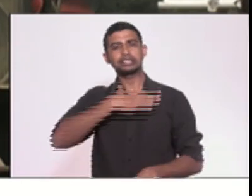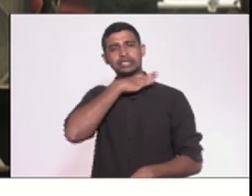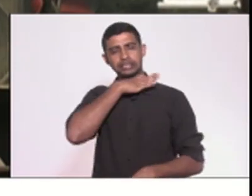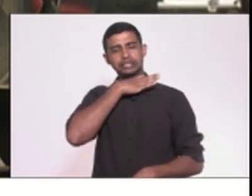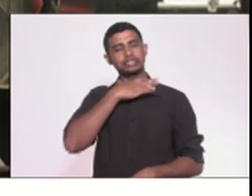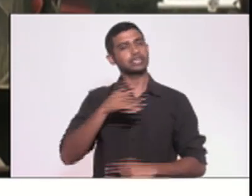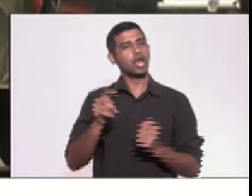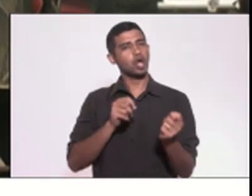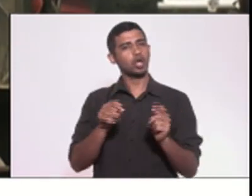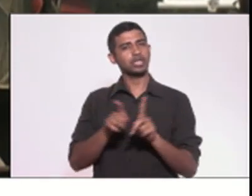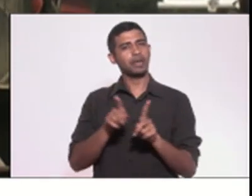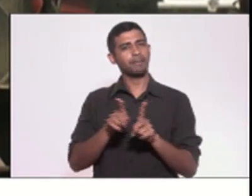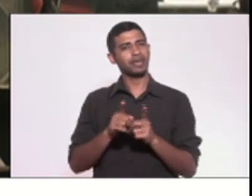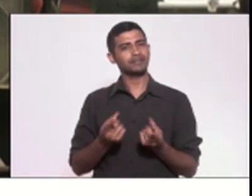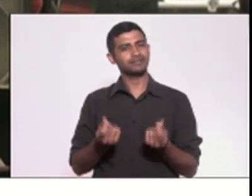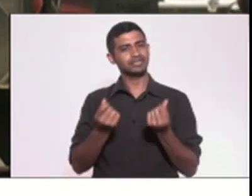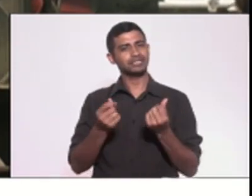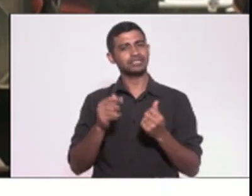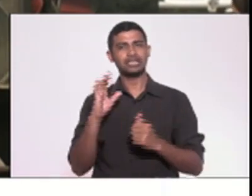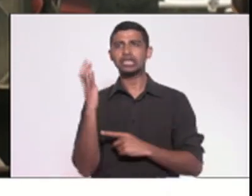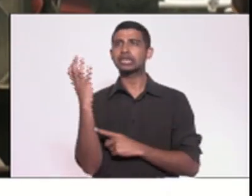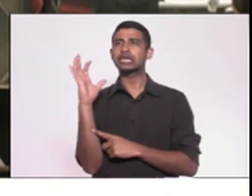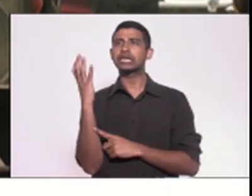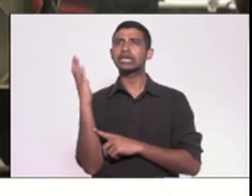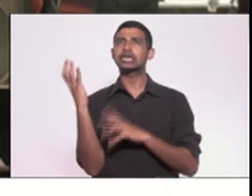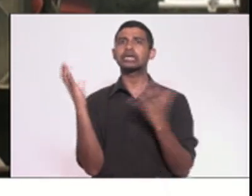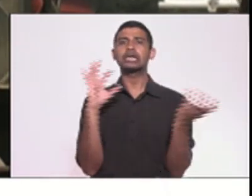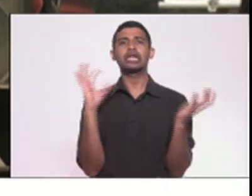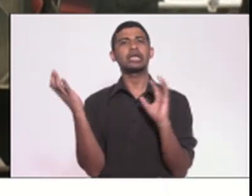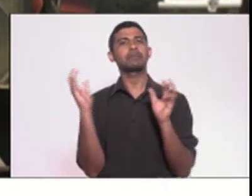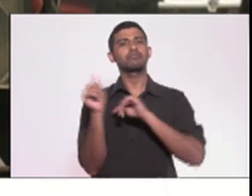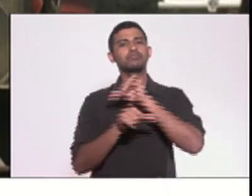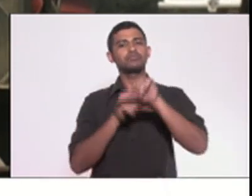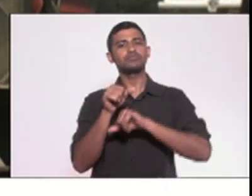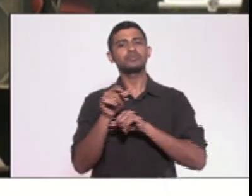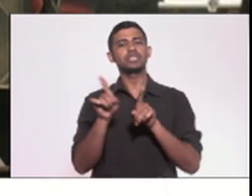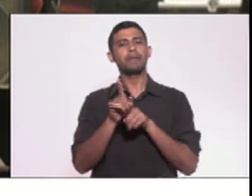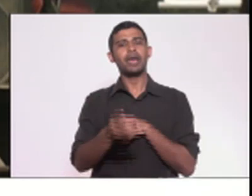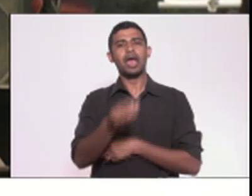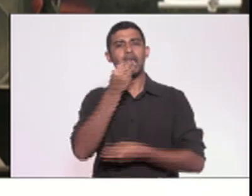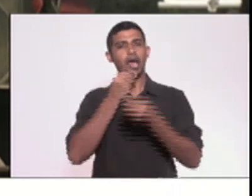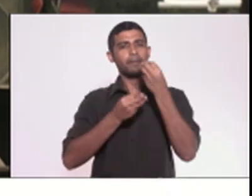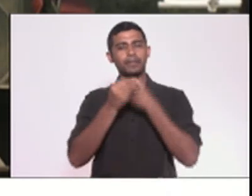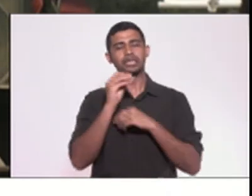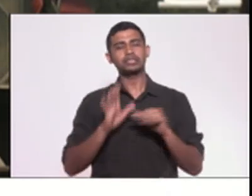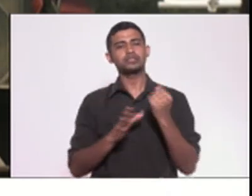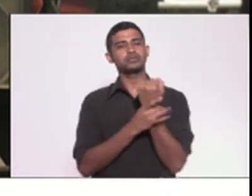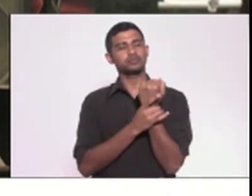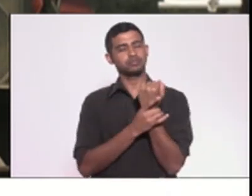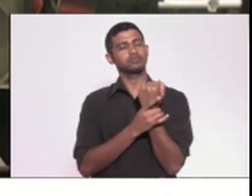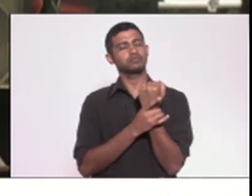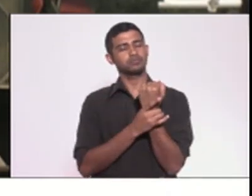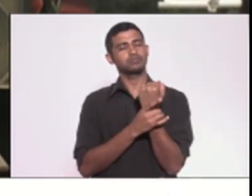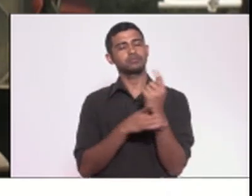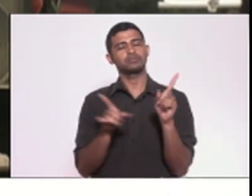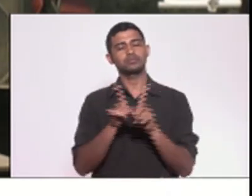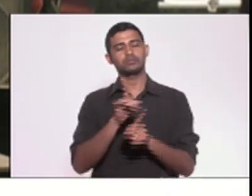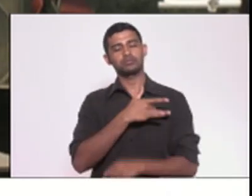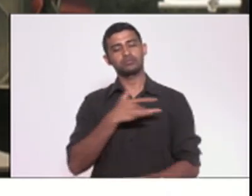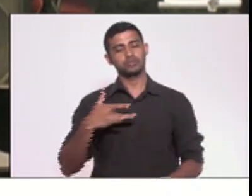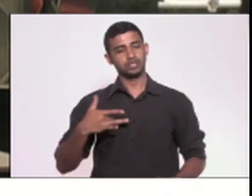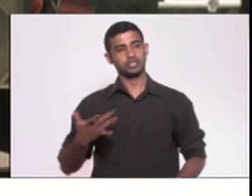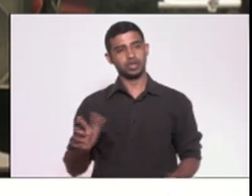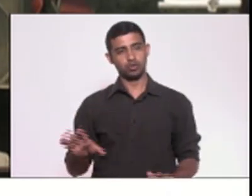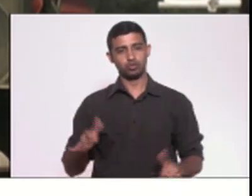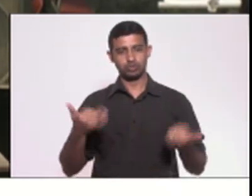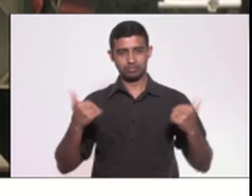financeiras, mudanças climáticas, recursos renováveis, alimentação segura e com qualidade e saúde com